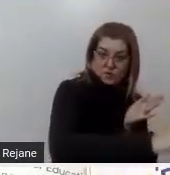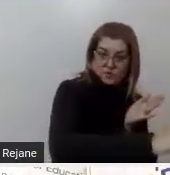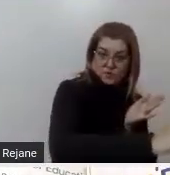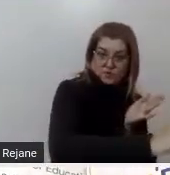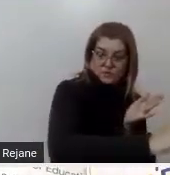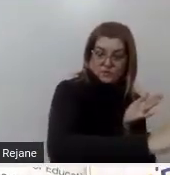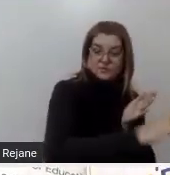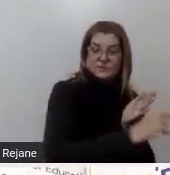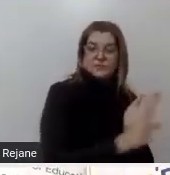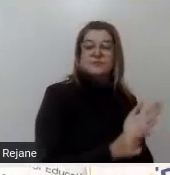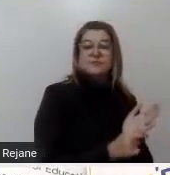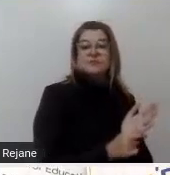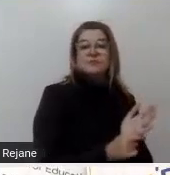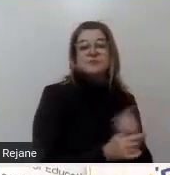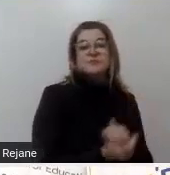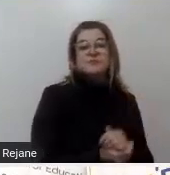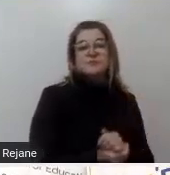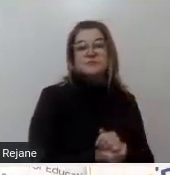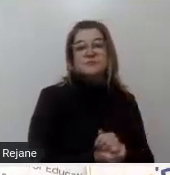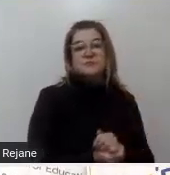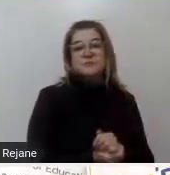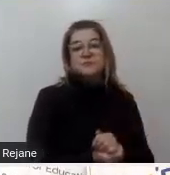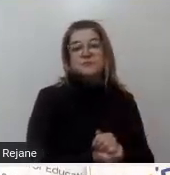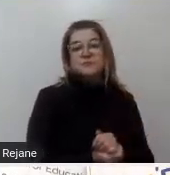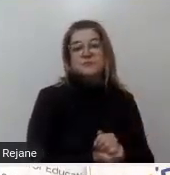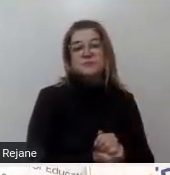lá para